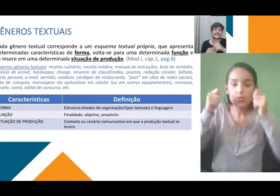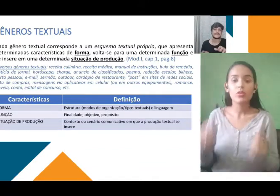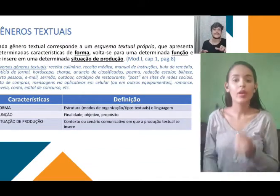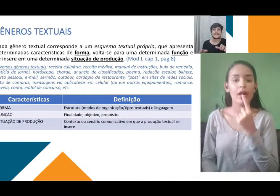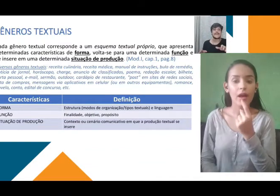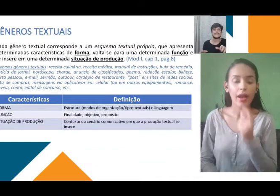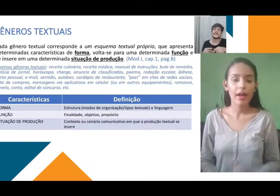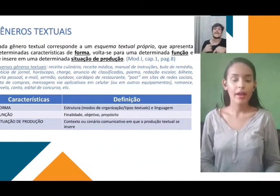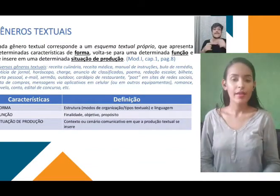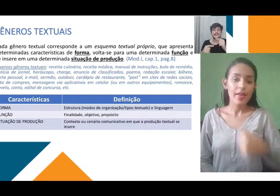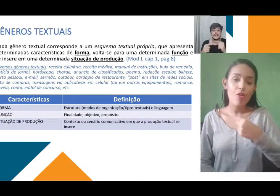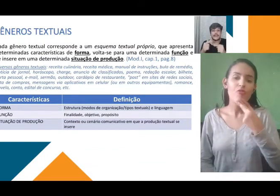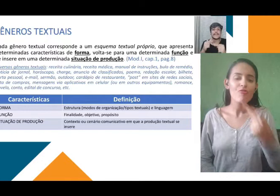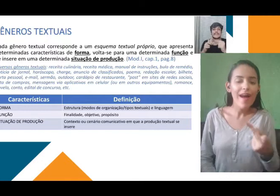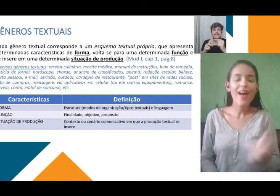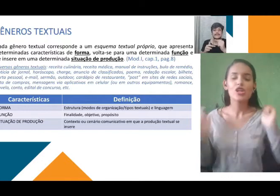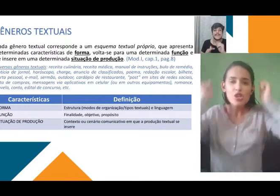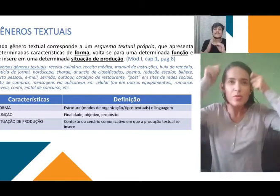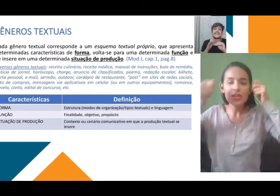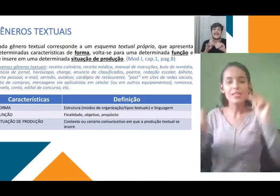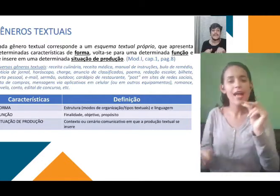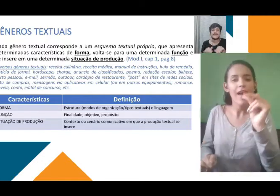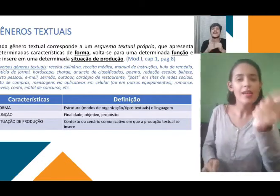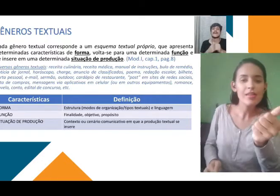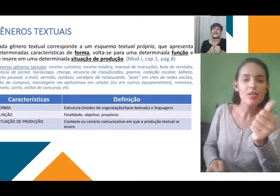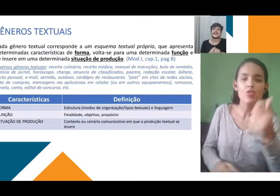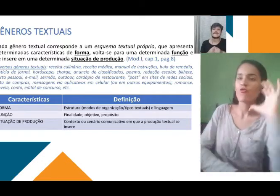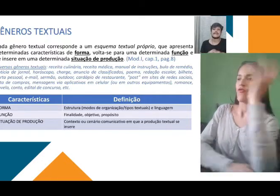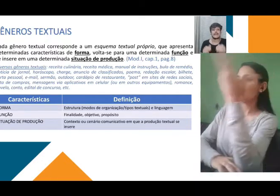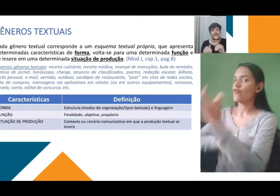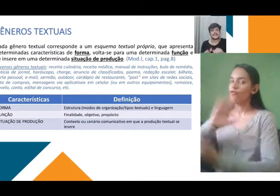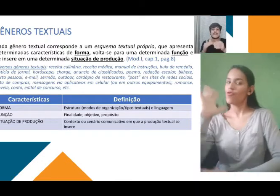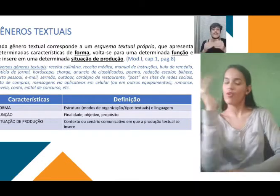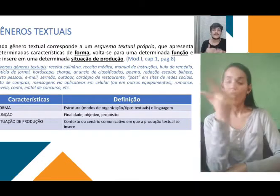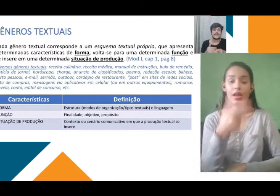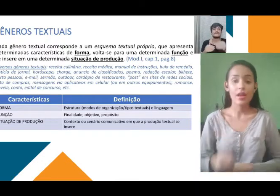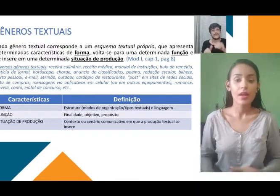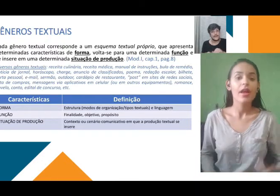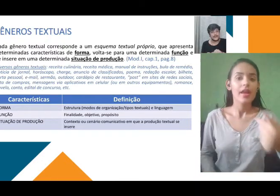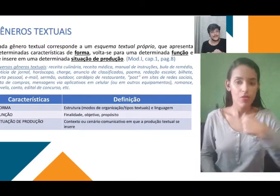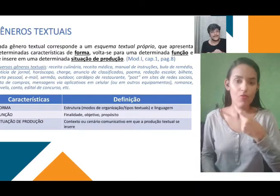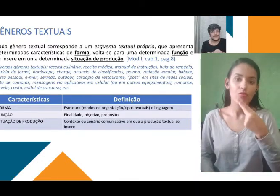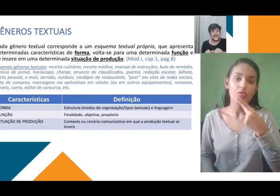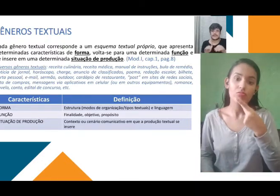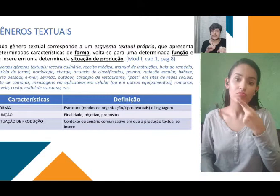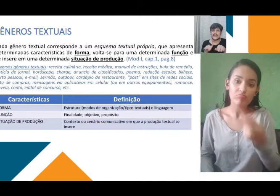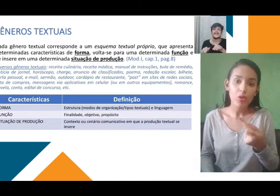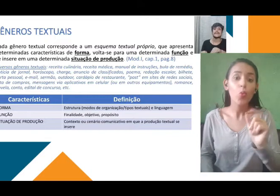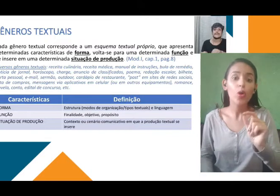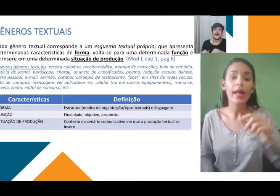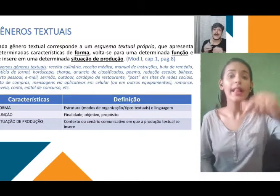a Chapeuzinho Vermelho. Então, quando eu falo que a Chapeuzinho saiu e na floresta encontrou um lobo, eu